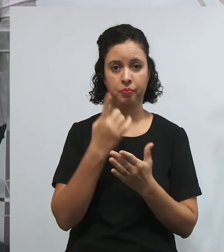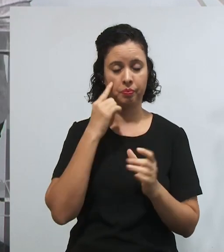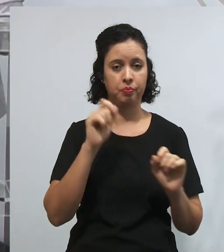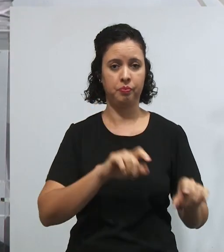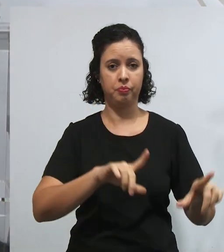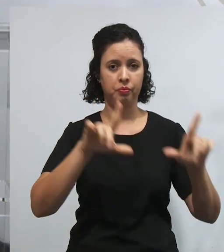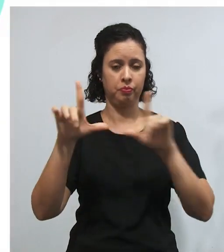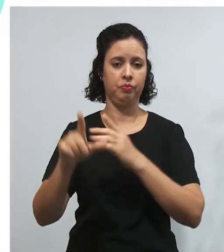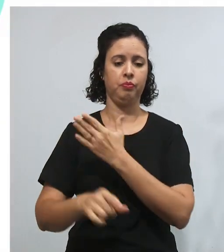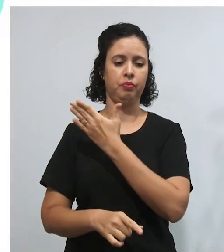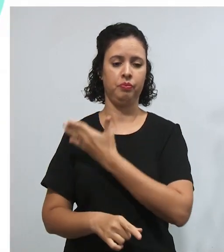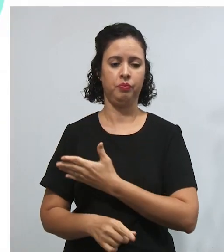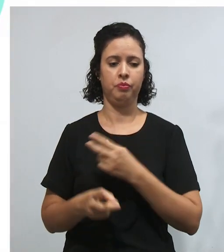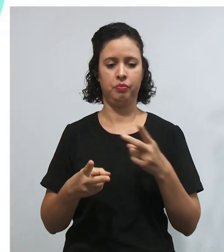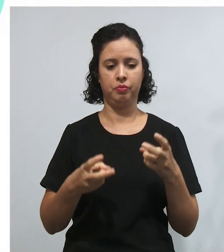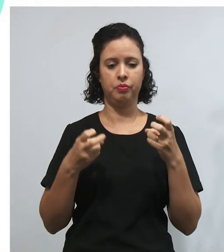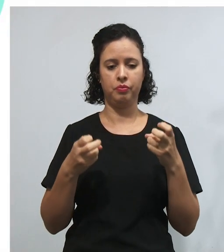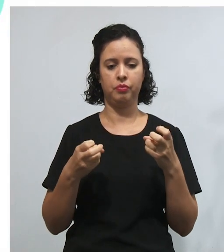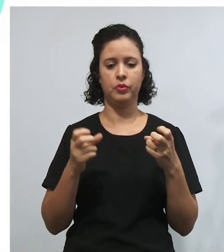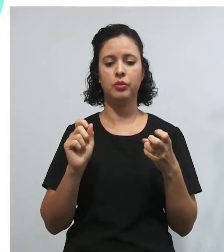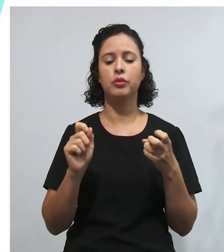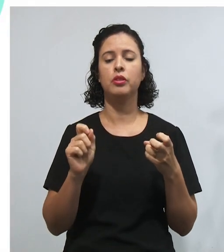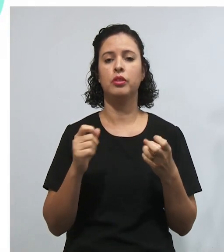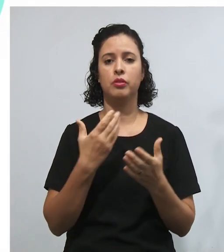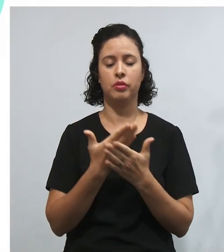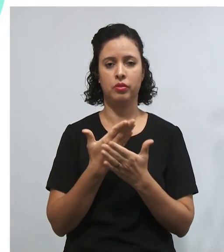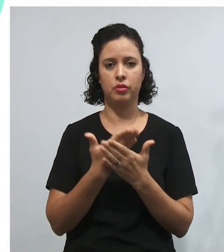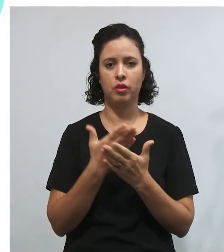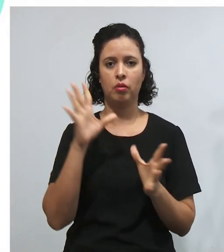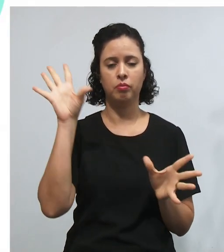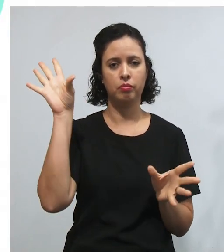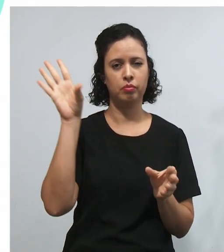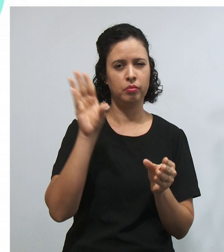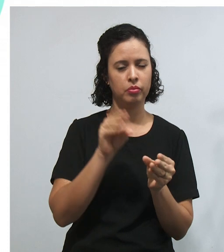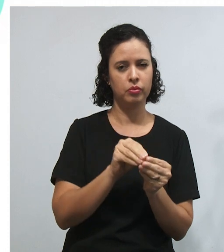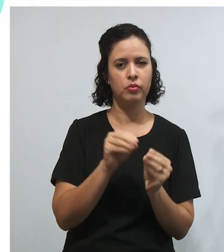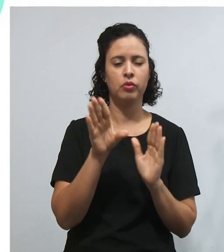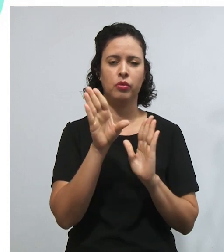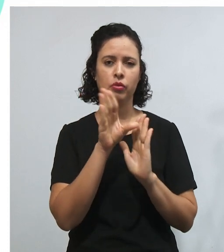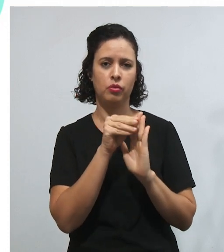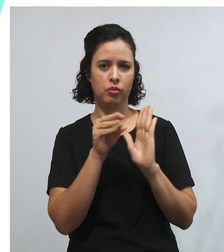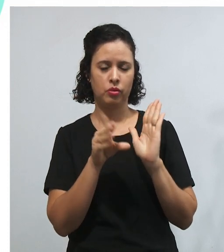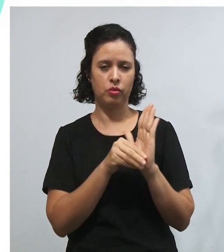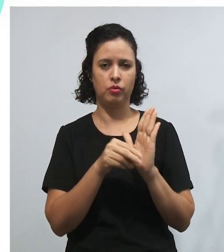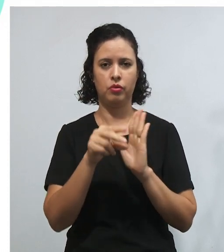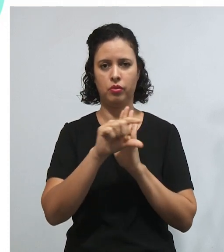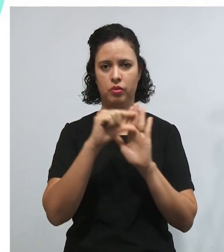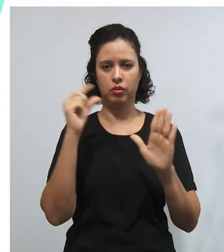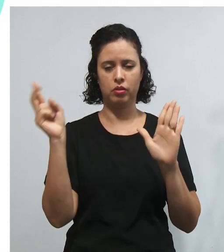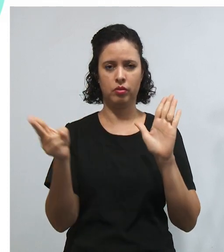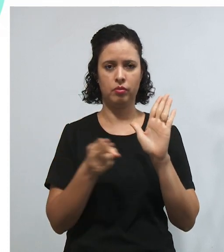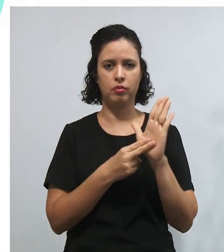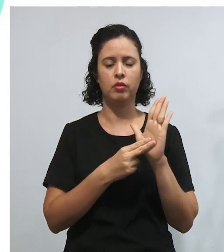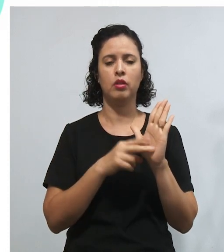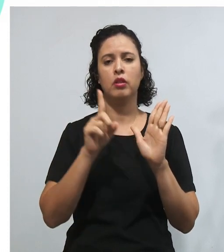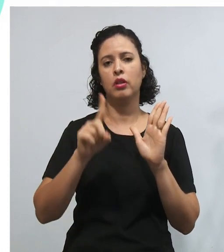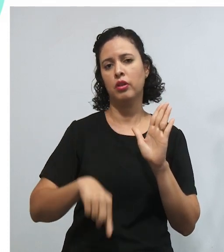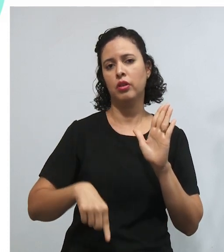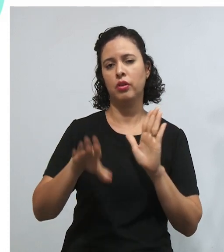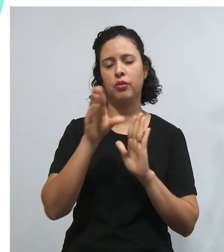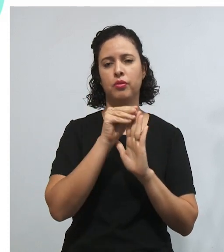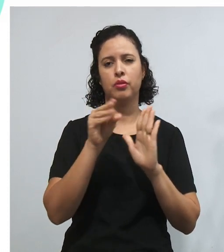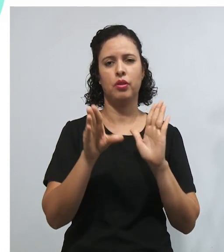comigo, percebam. Vou fazer aqui uma breve descrição do conteúdo da ementa. É um conteúdo um